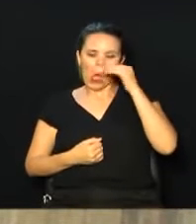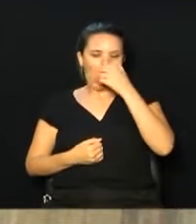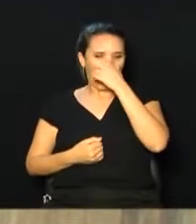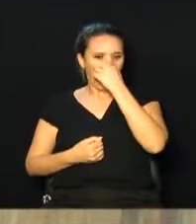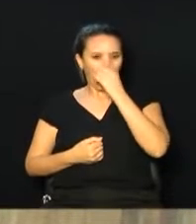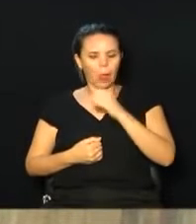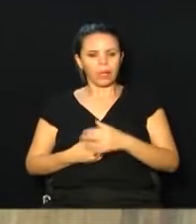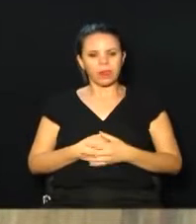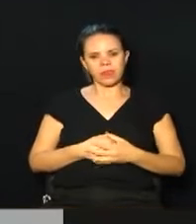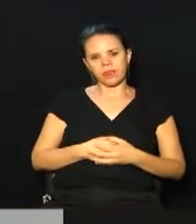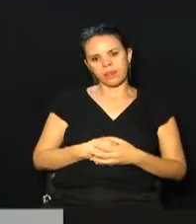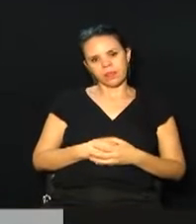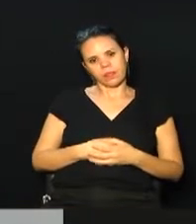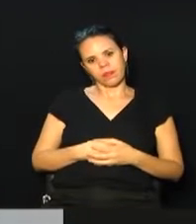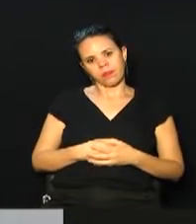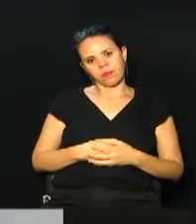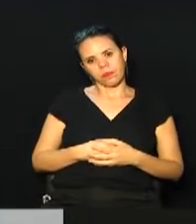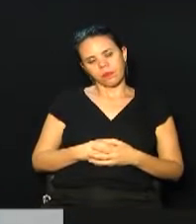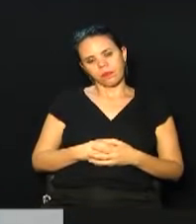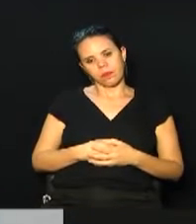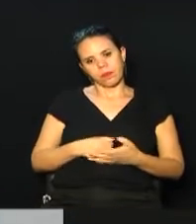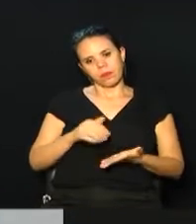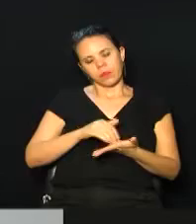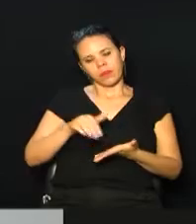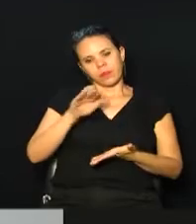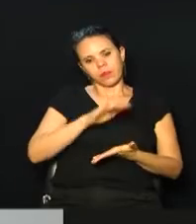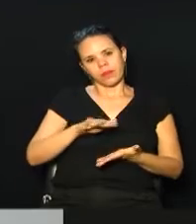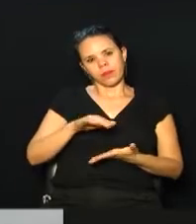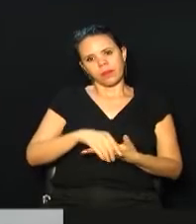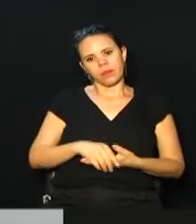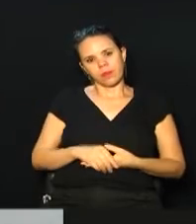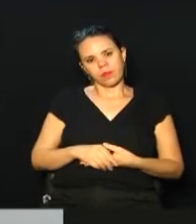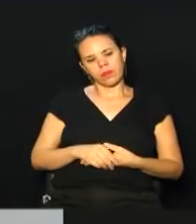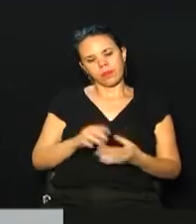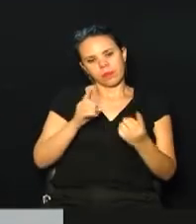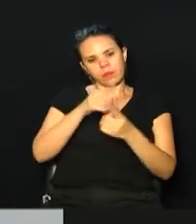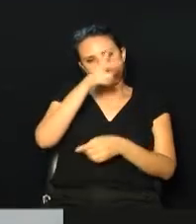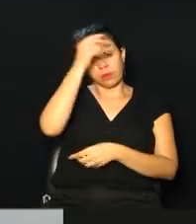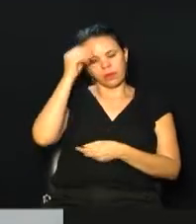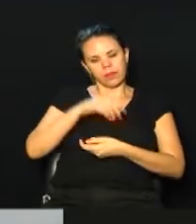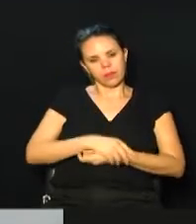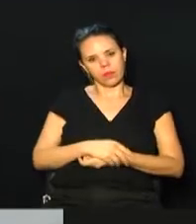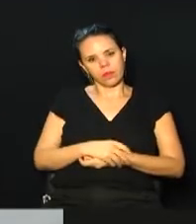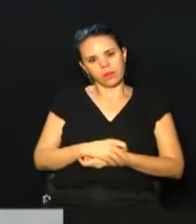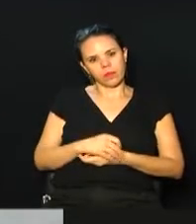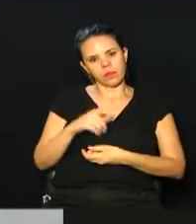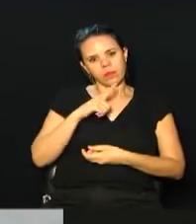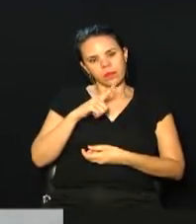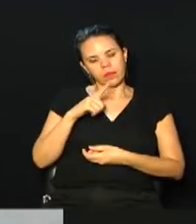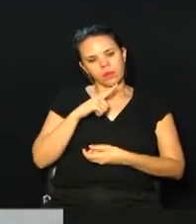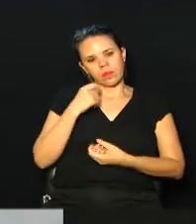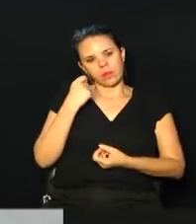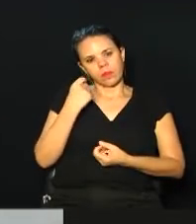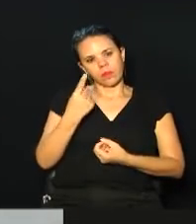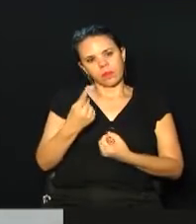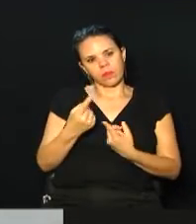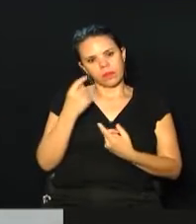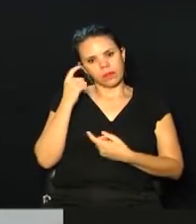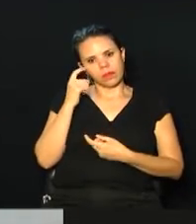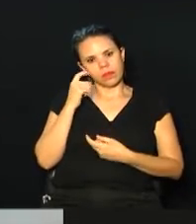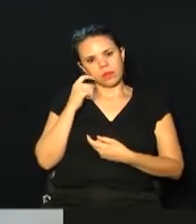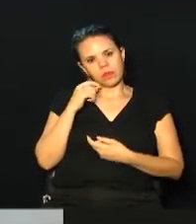Bom, Mirna, a Secretaria de Serviços Públicos, ela tem alguns eixos